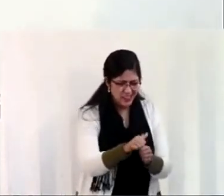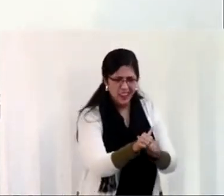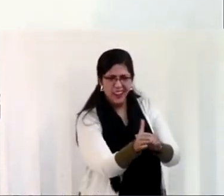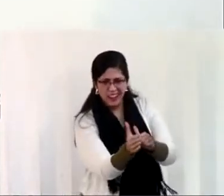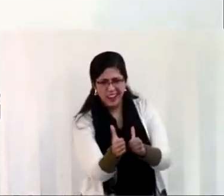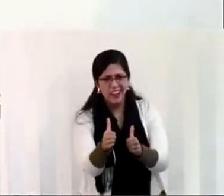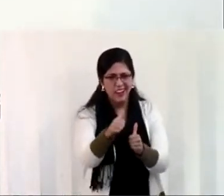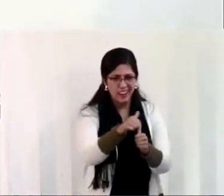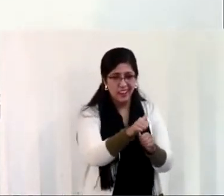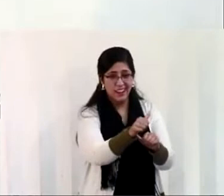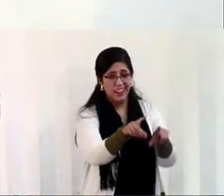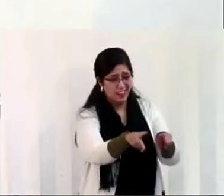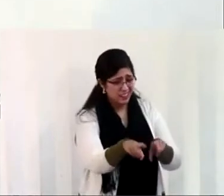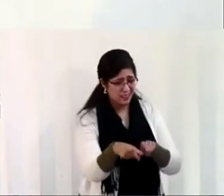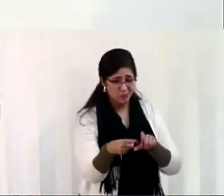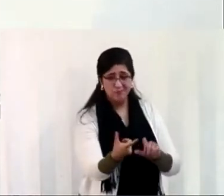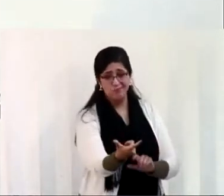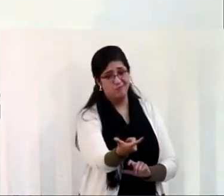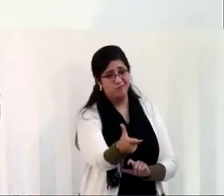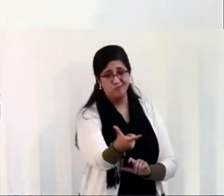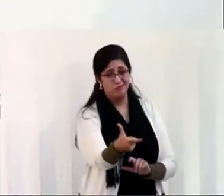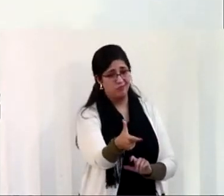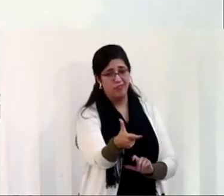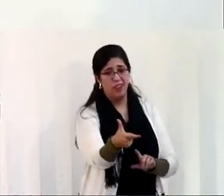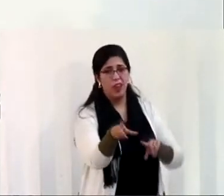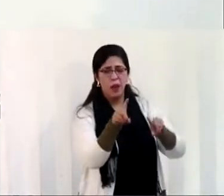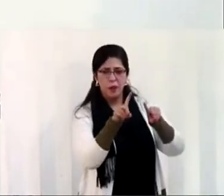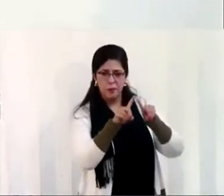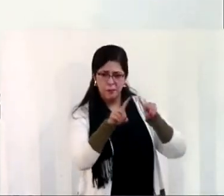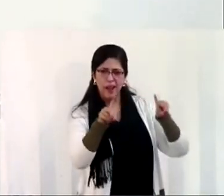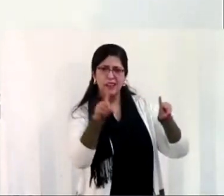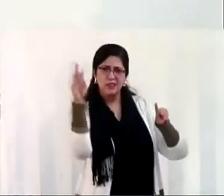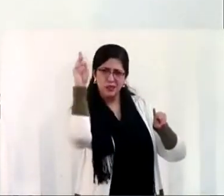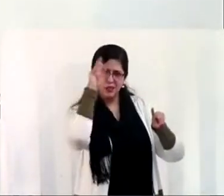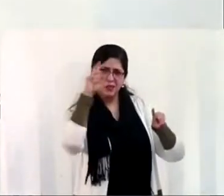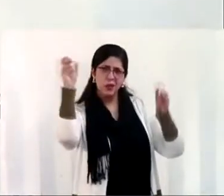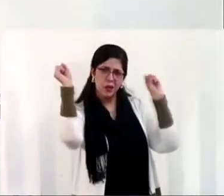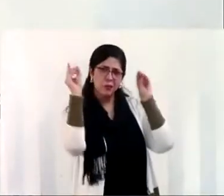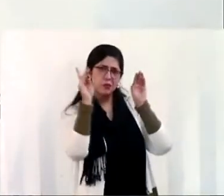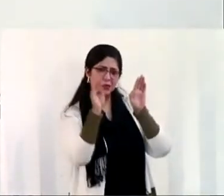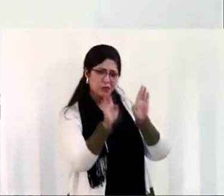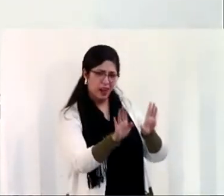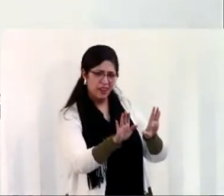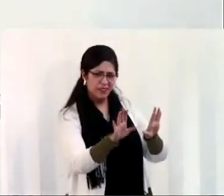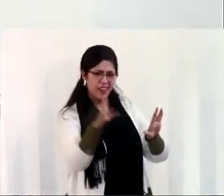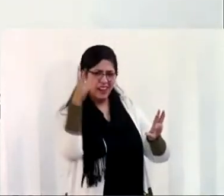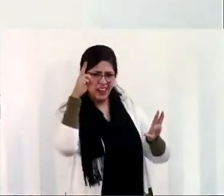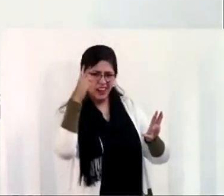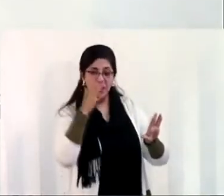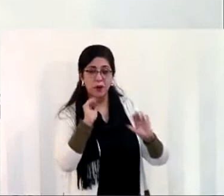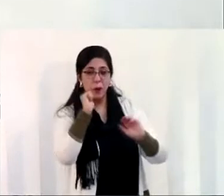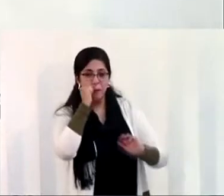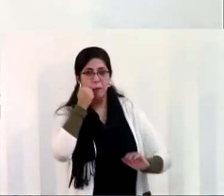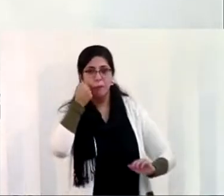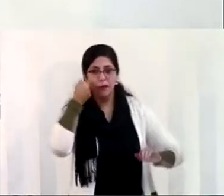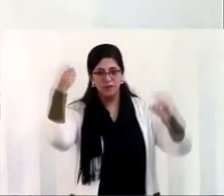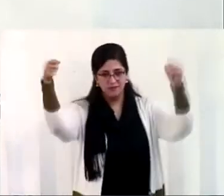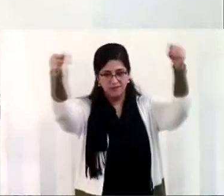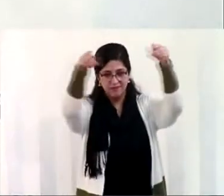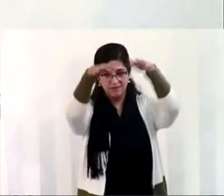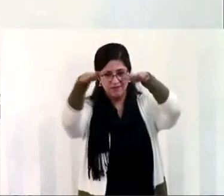se semeava, mas o povo não precisava colher do fruto da terra, o povo recebia